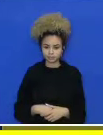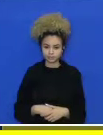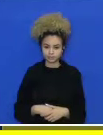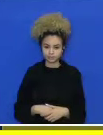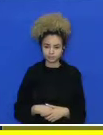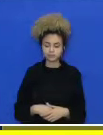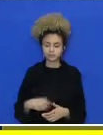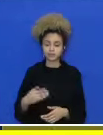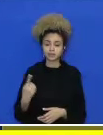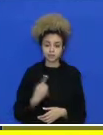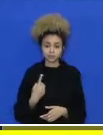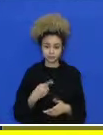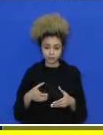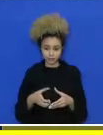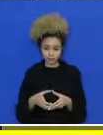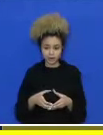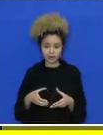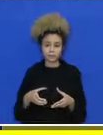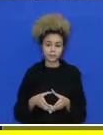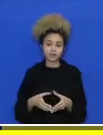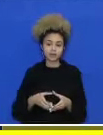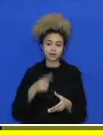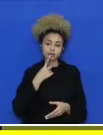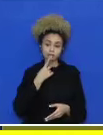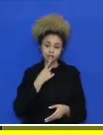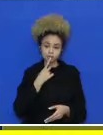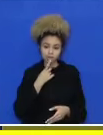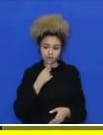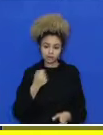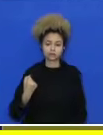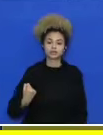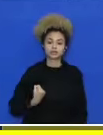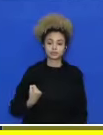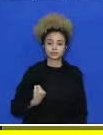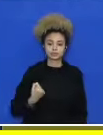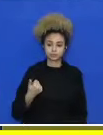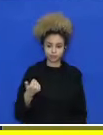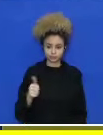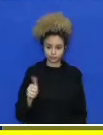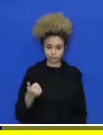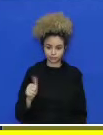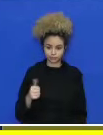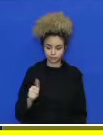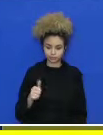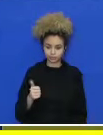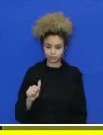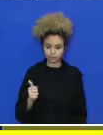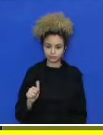Vamos chamar o primeiro número. Bola vermelha, número 11. Vermelha, 11.